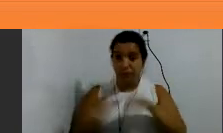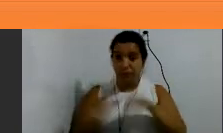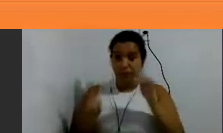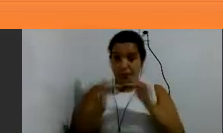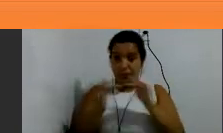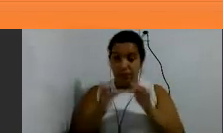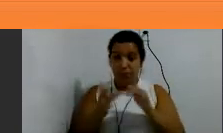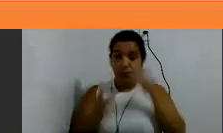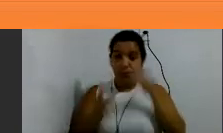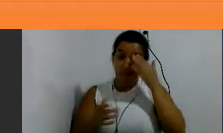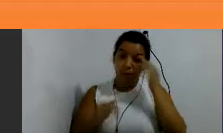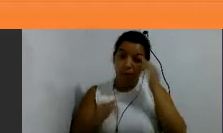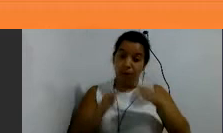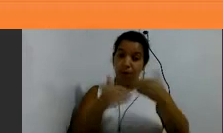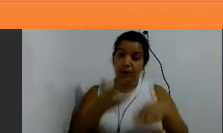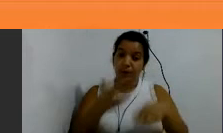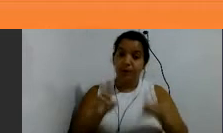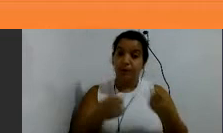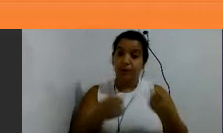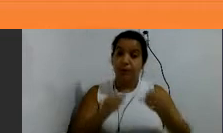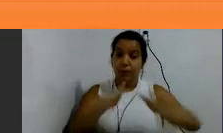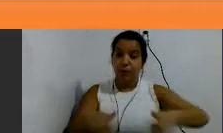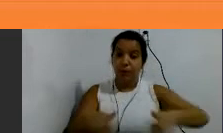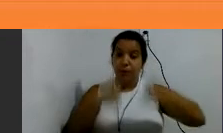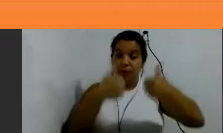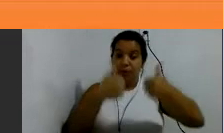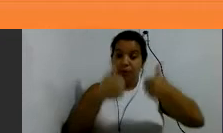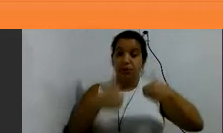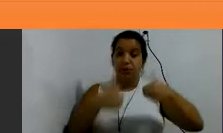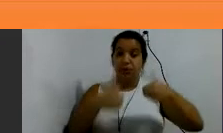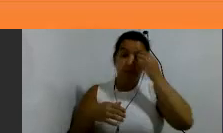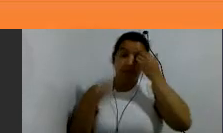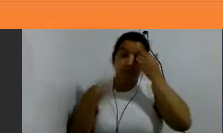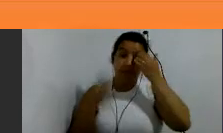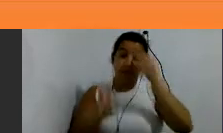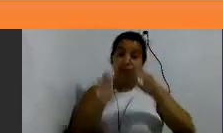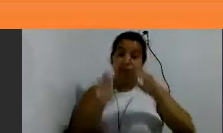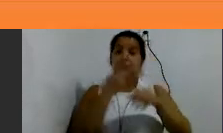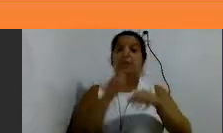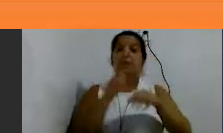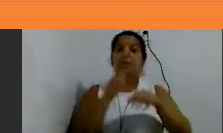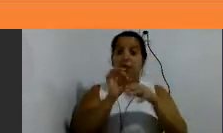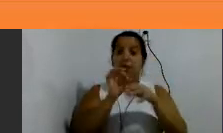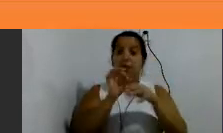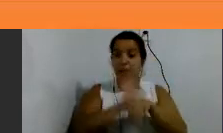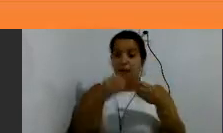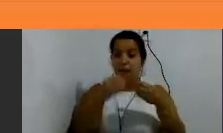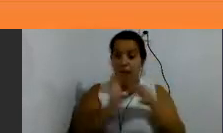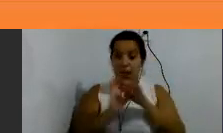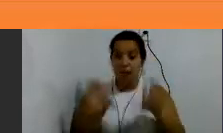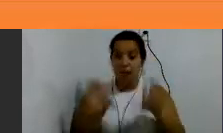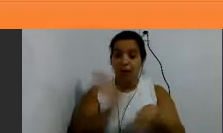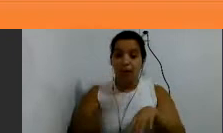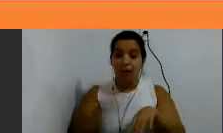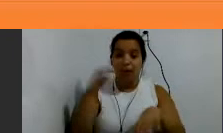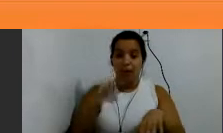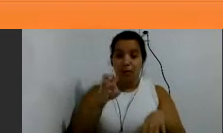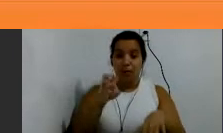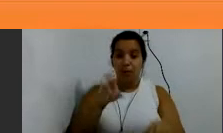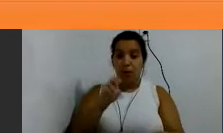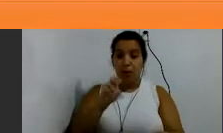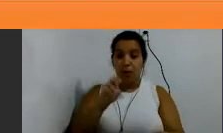Então, é um processo de potencialização mesmo. Cada vez que uma hemácia se rompe, libera mais merozoíto, aí a gente vai ter